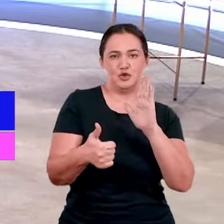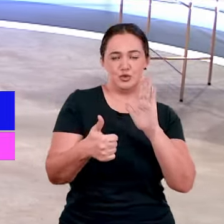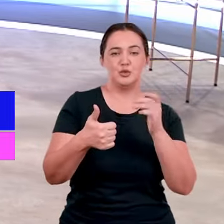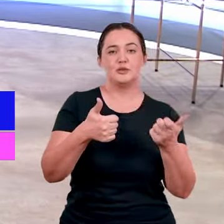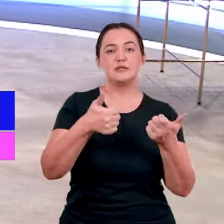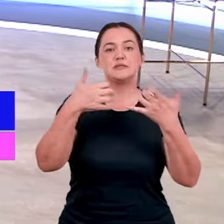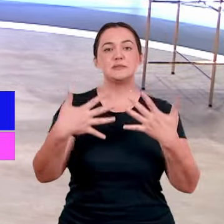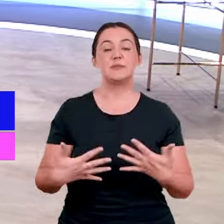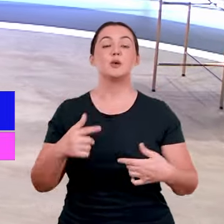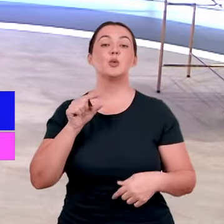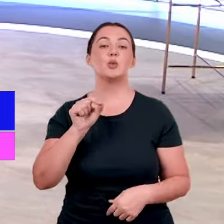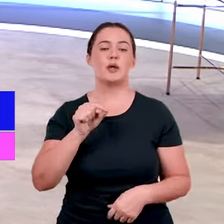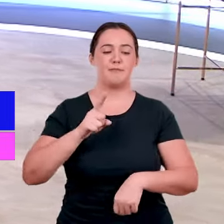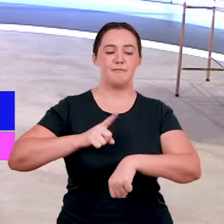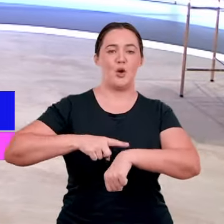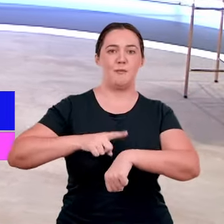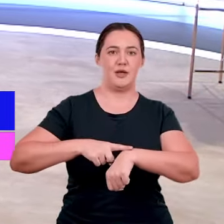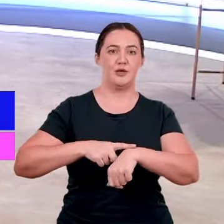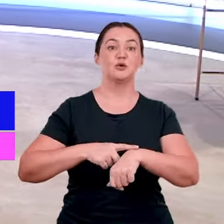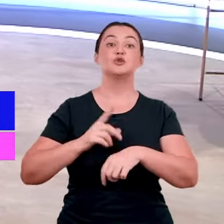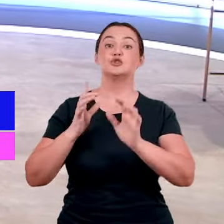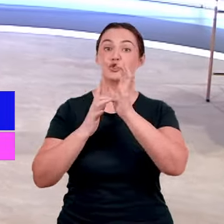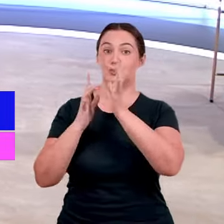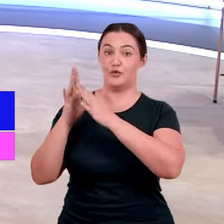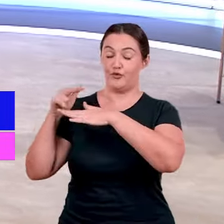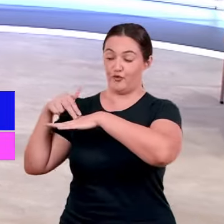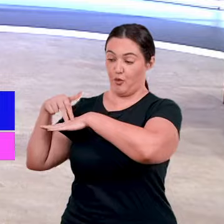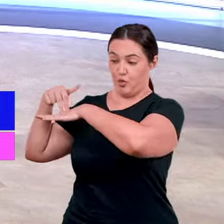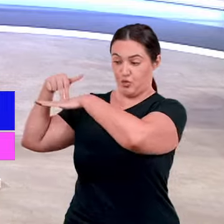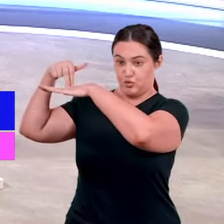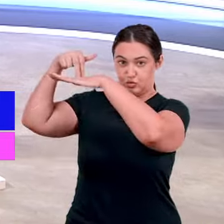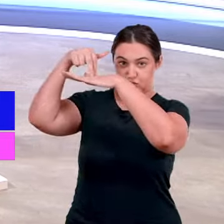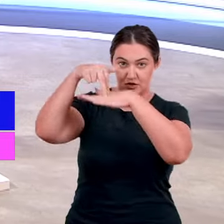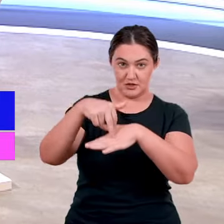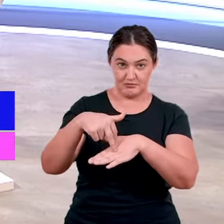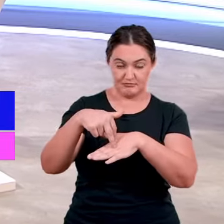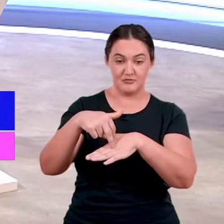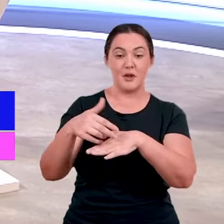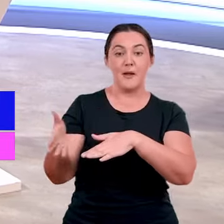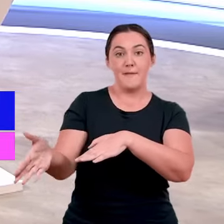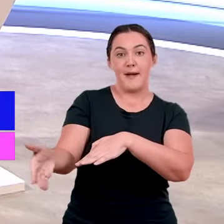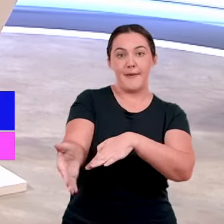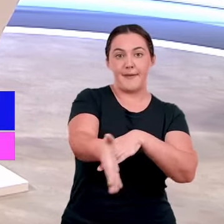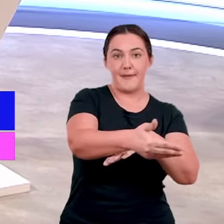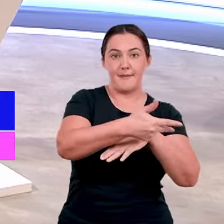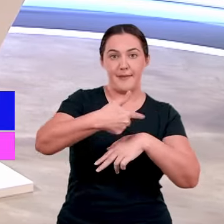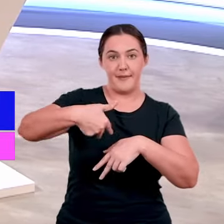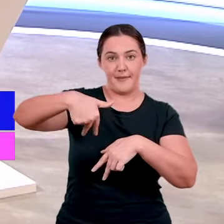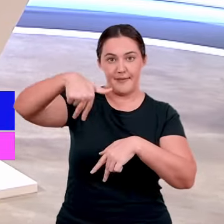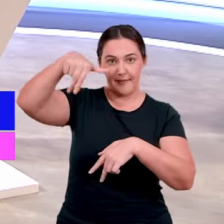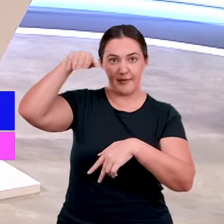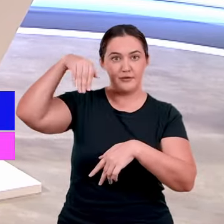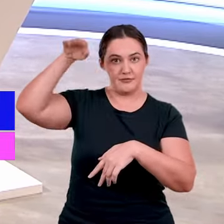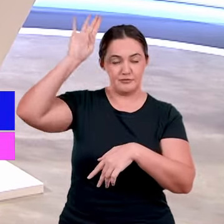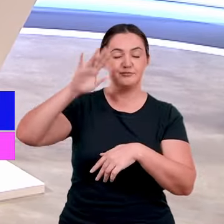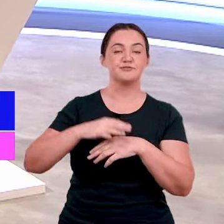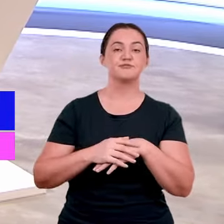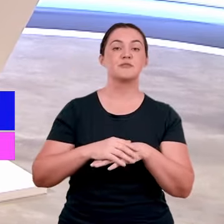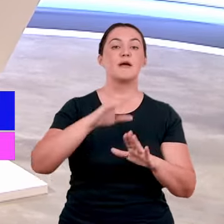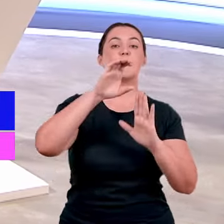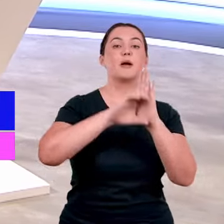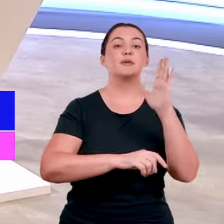21 fala de um momento depois da volta de Jesus. O capítulo 21 já fala de um